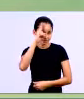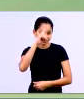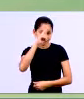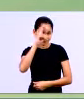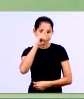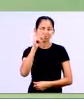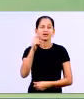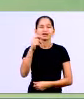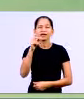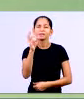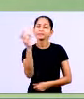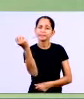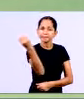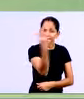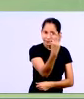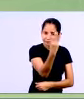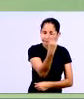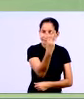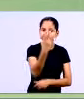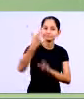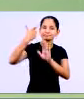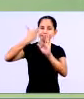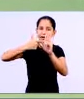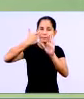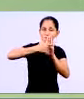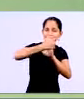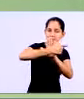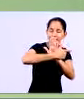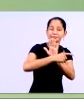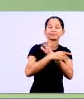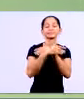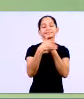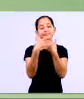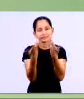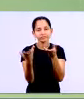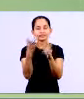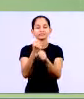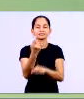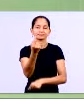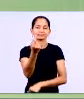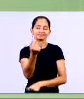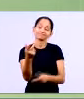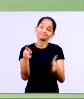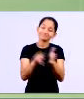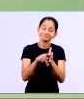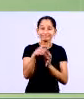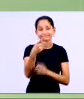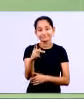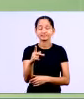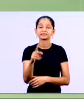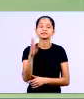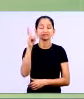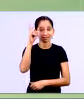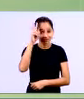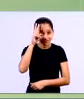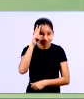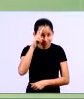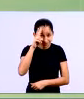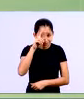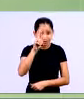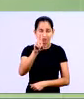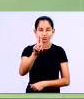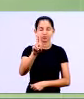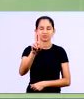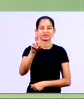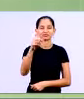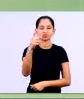oxítona, paroxítona, proparoxítona, às vezes fica mais complicado. Com o curso de finanças, né, professora Tayane? Unidade, dezena e centena, fica mais fácil.